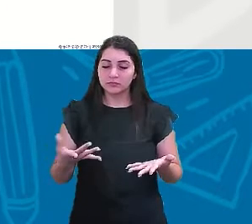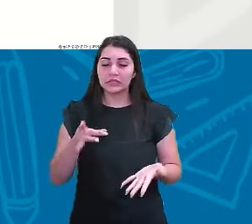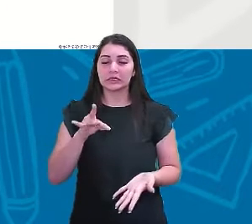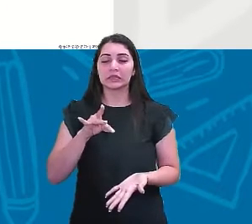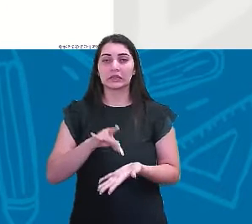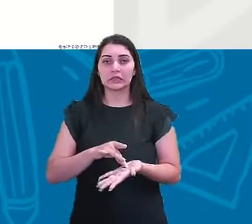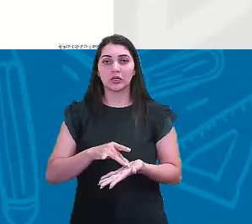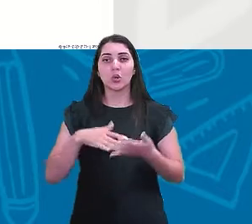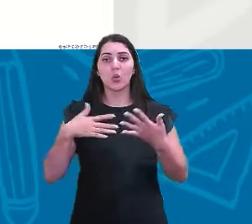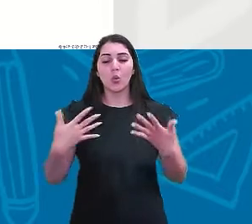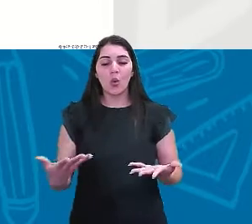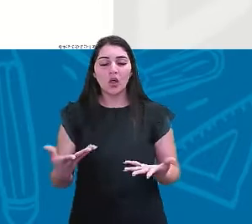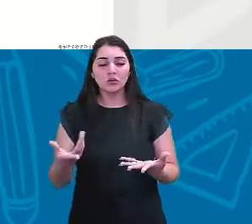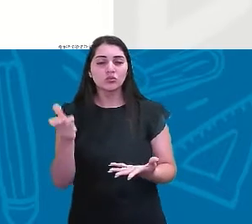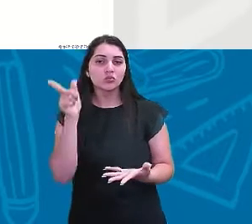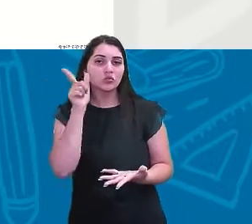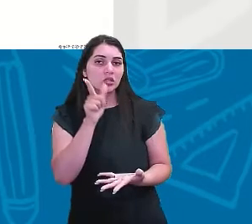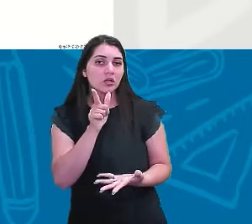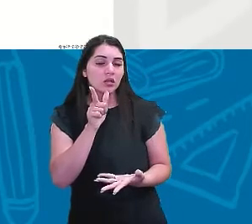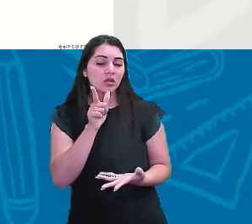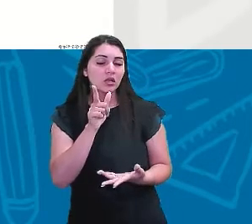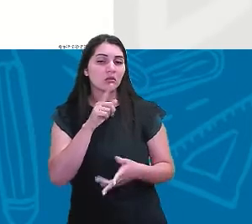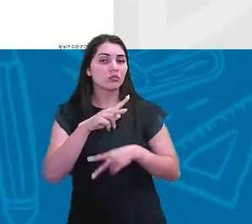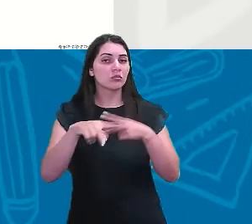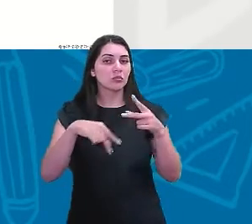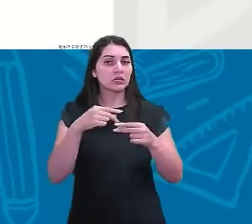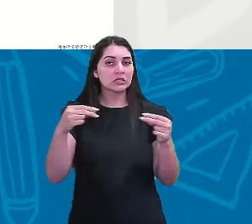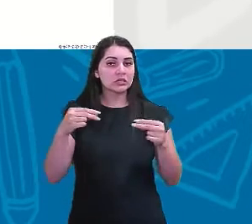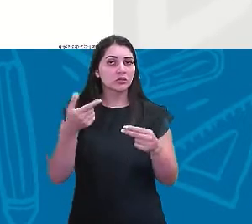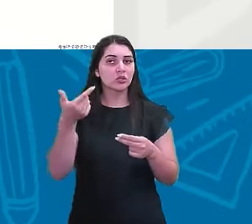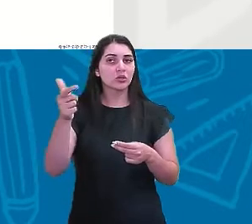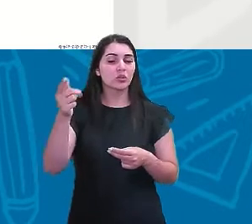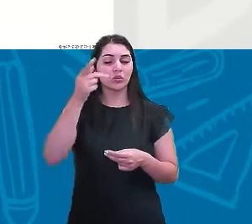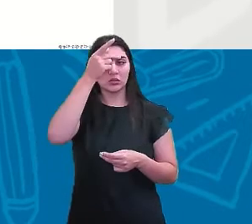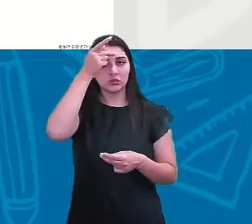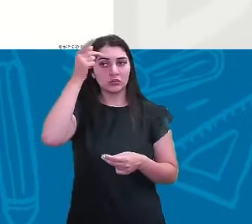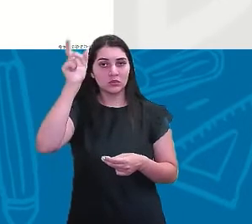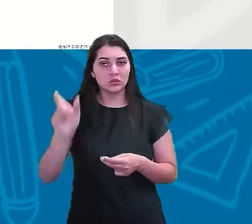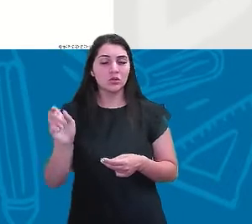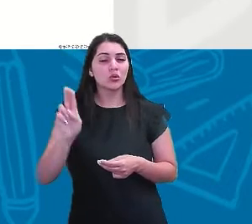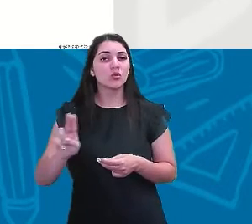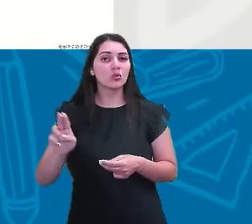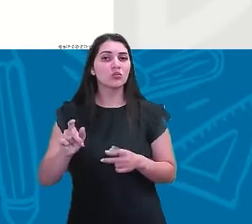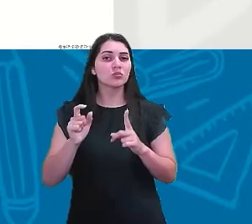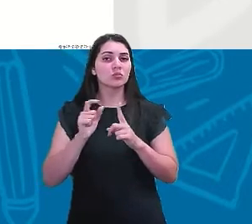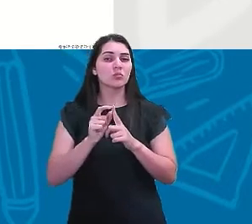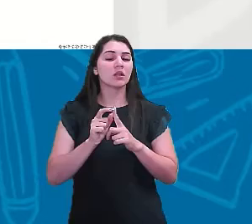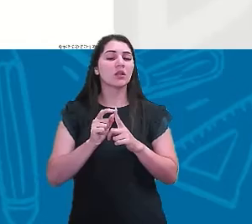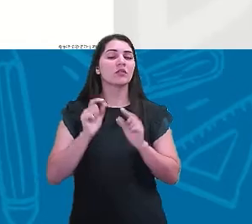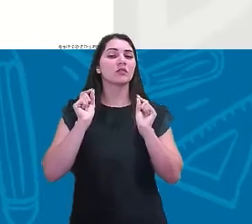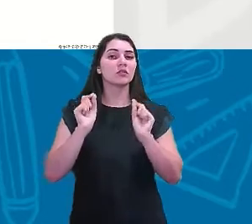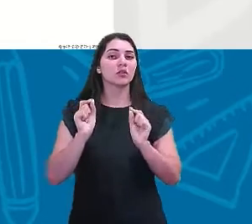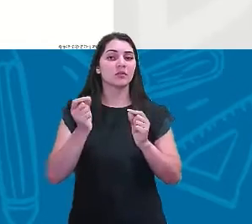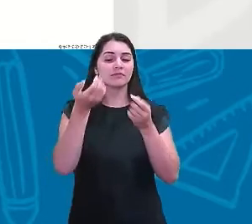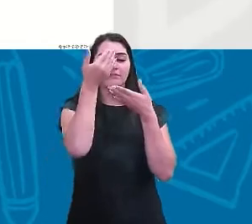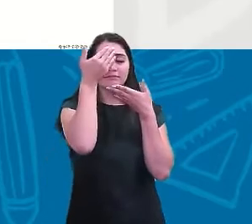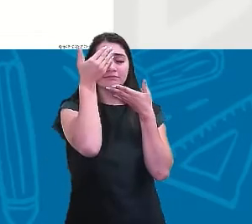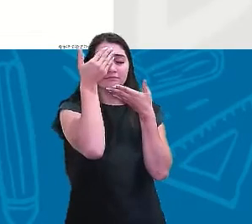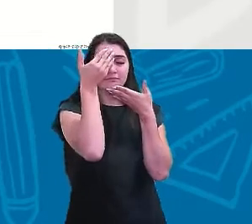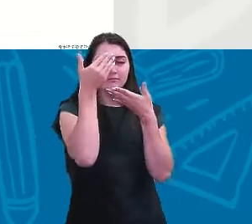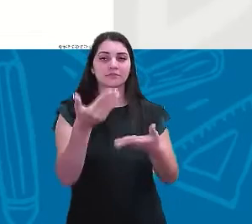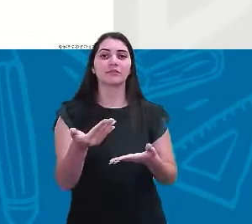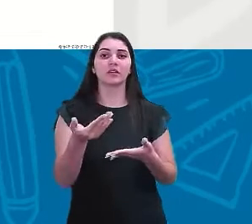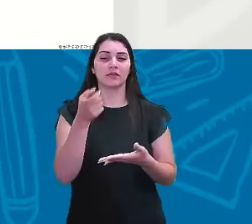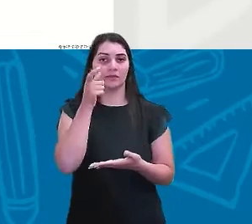Exatamente. Quando você receber algo de uma outra pessoa, use uma das palavrinhas mágicas. Obrigado.